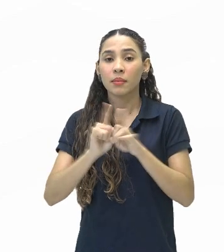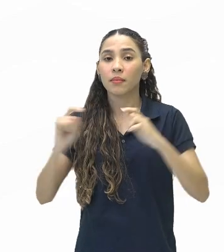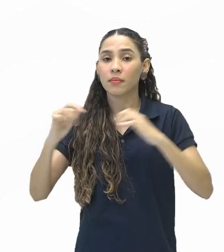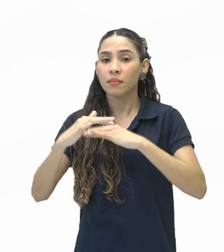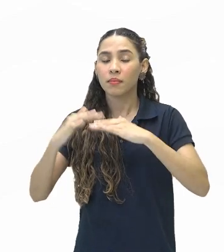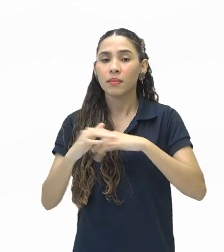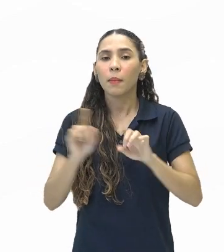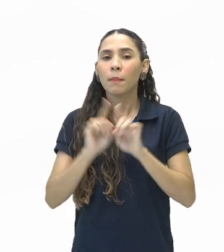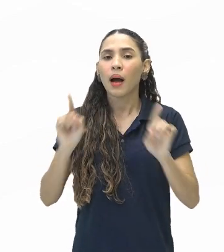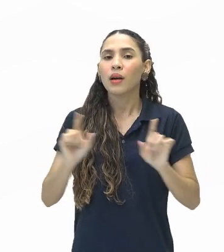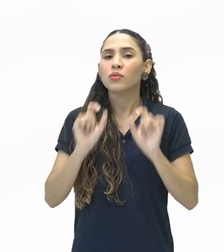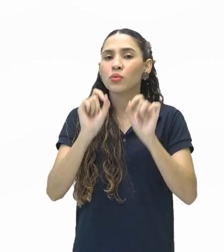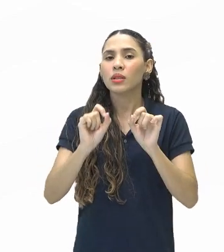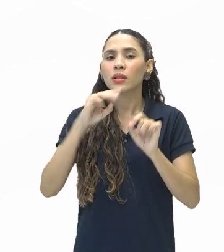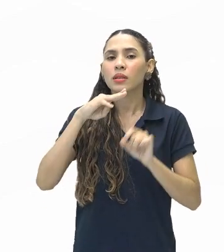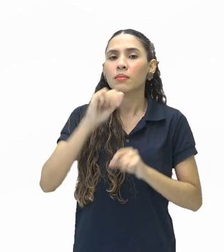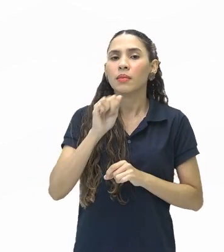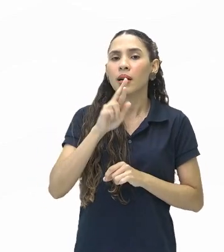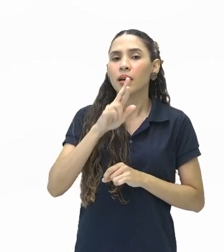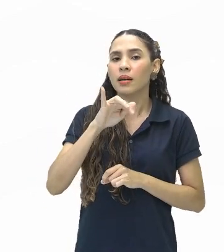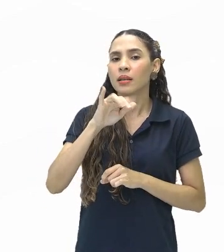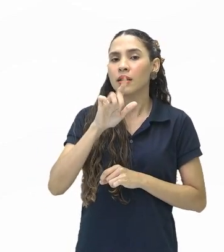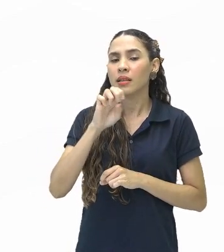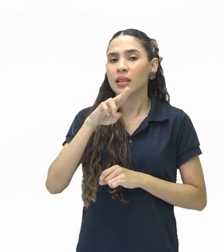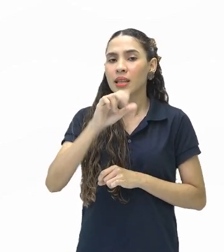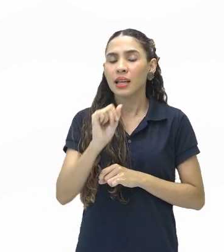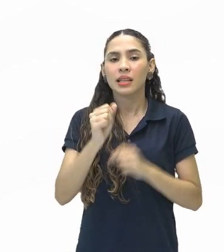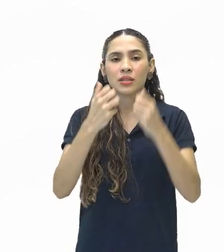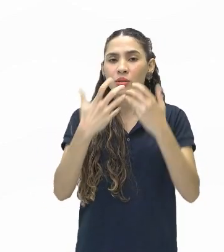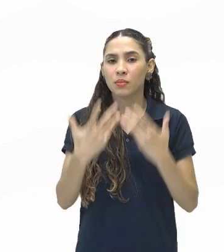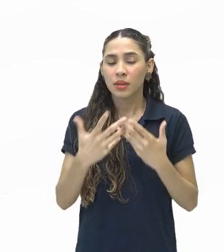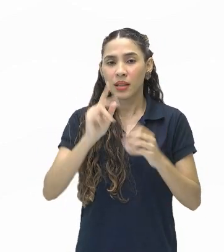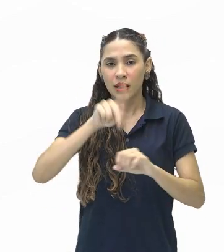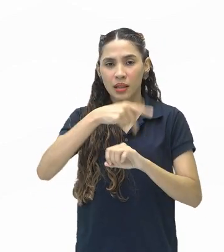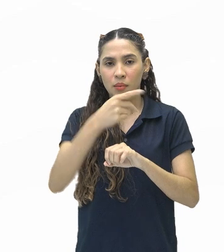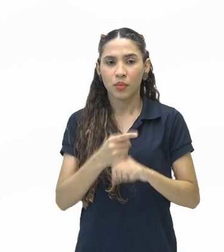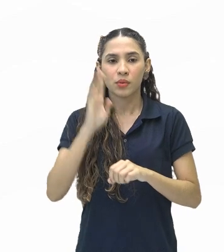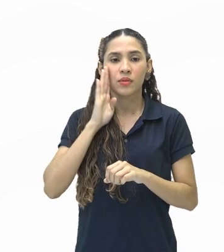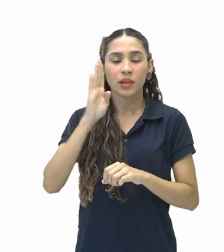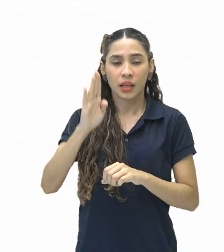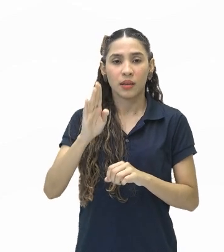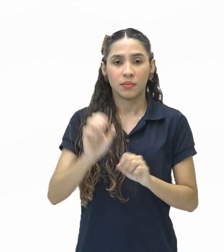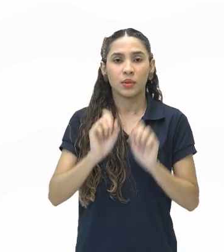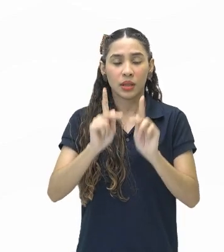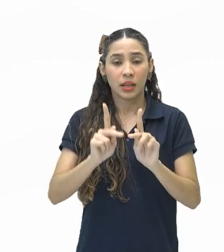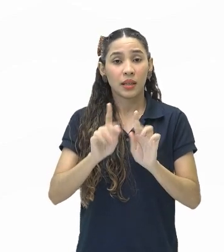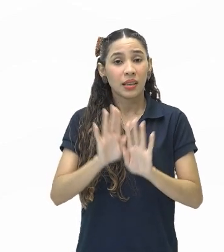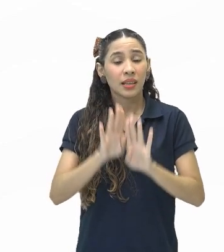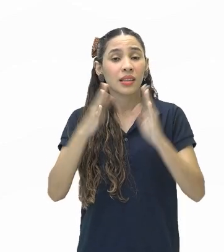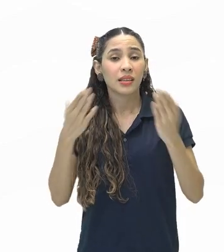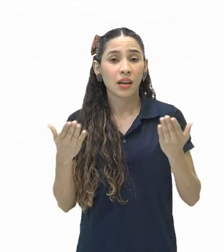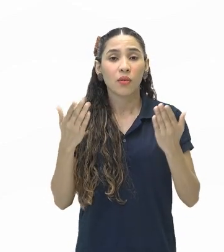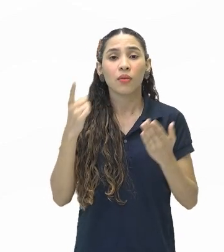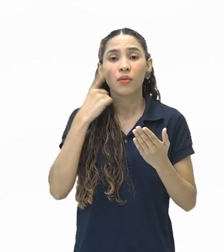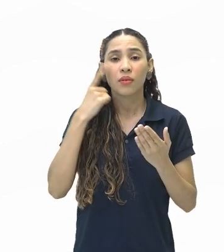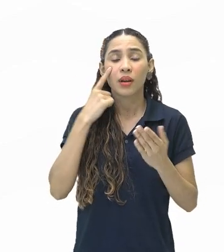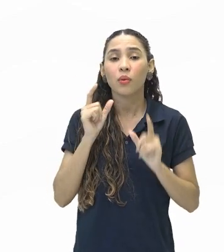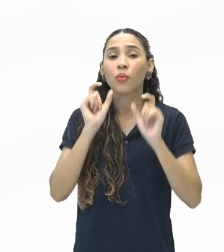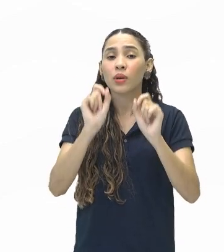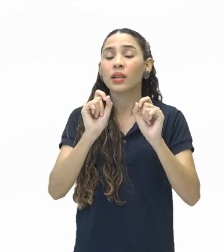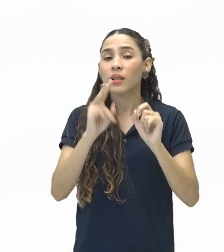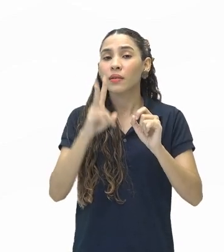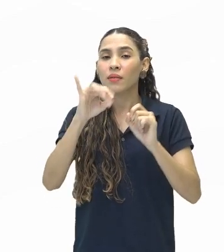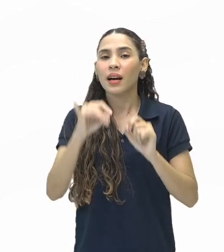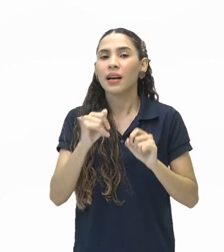Chauí, nós estamos aqui fundamentando a ideia, né, para depois a gente entrar lá diretamente. Então, vamos ver aqui, o que ela